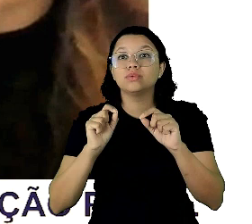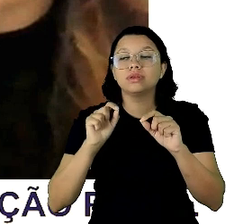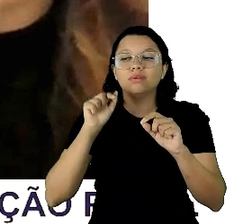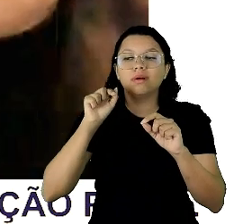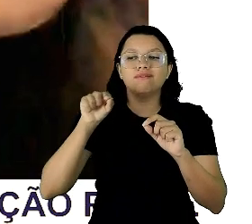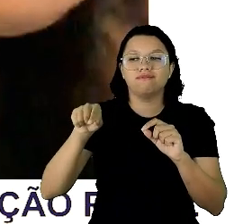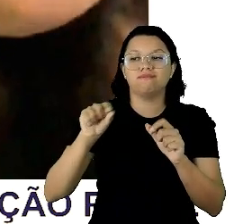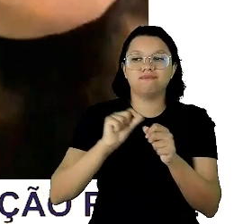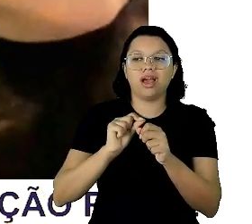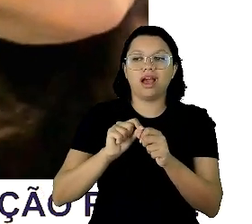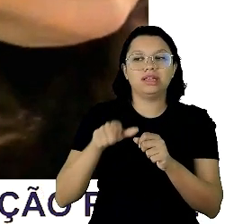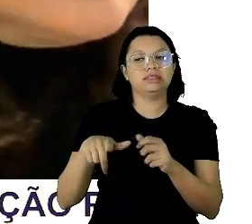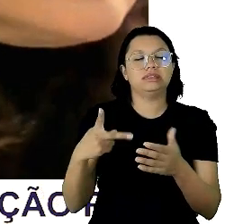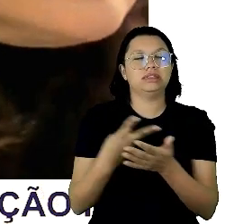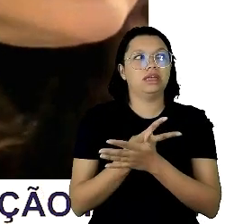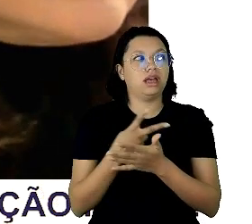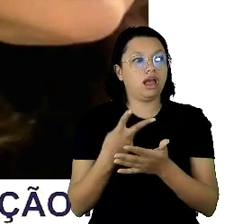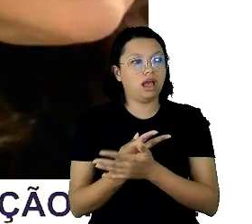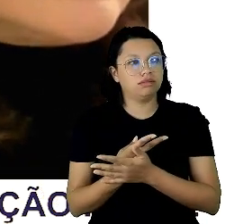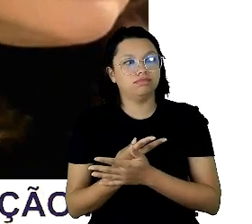errado.